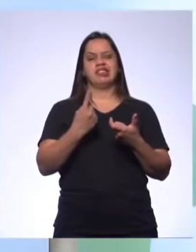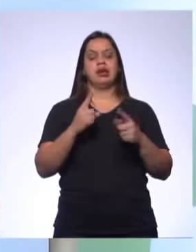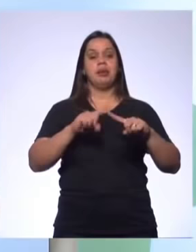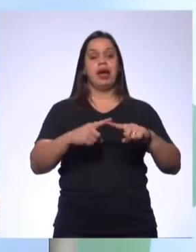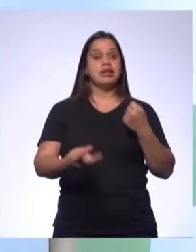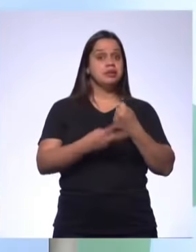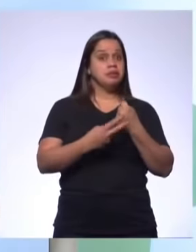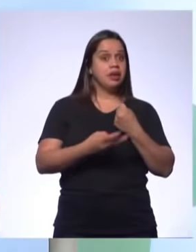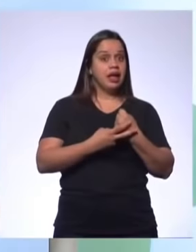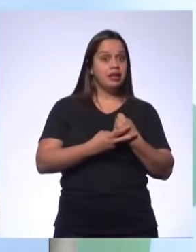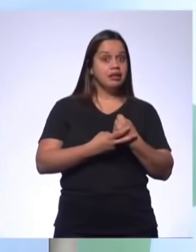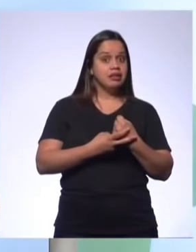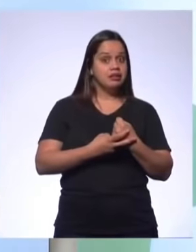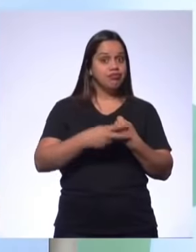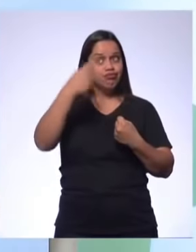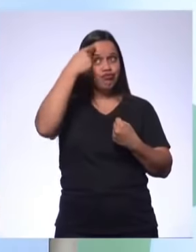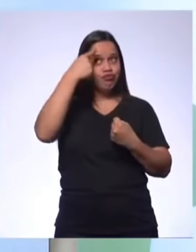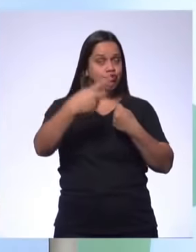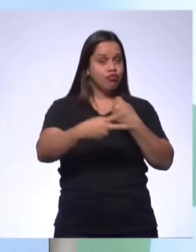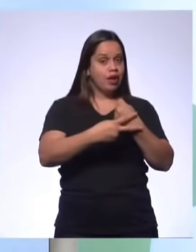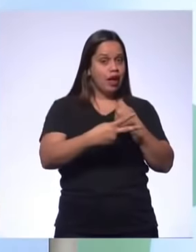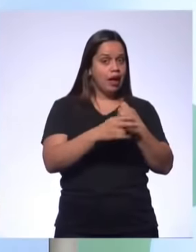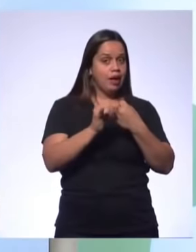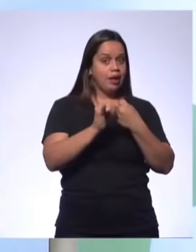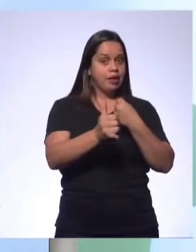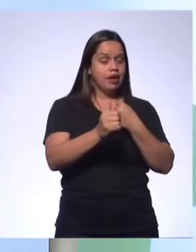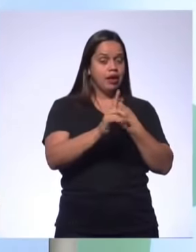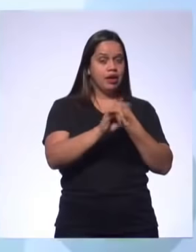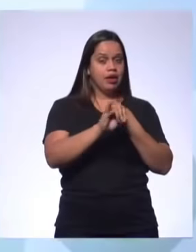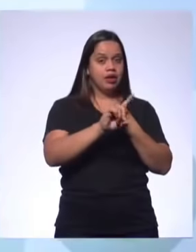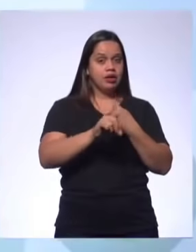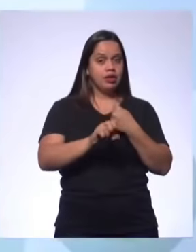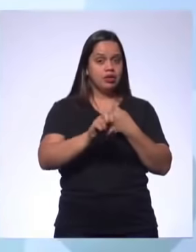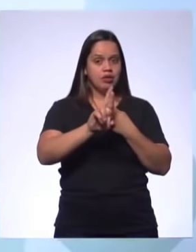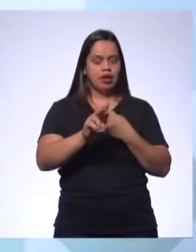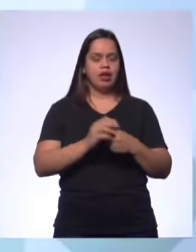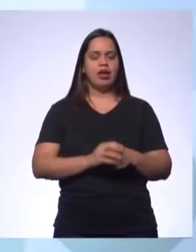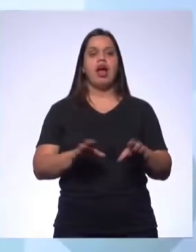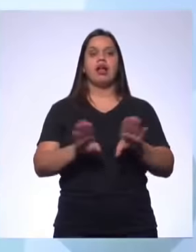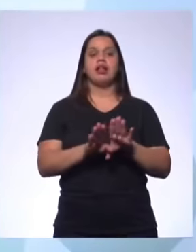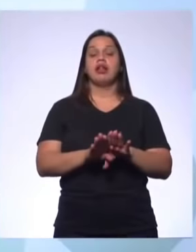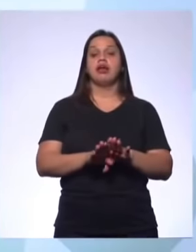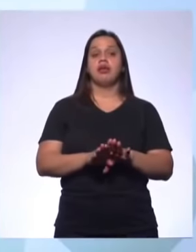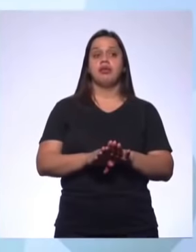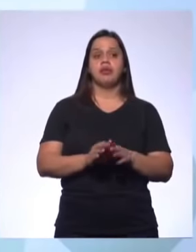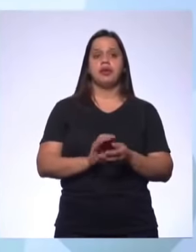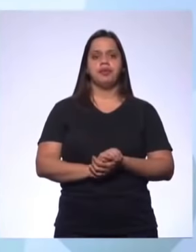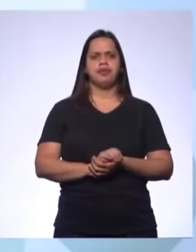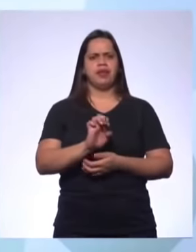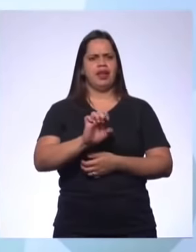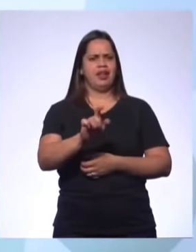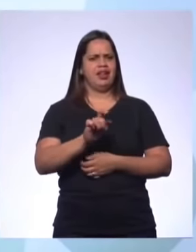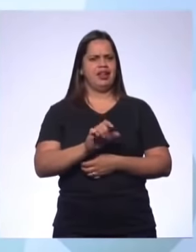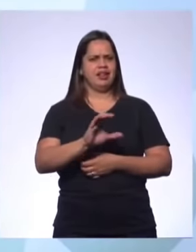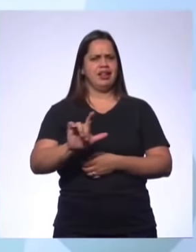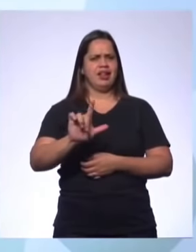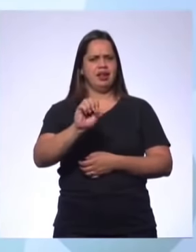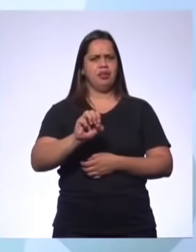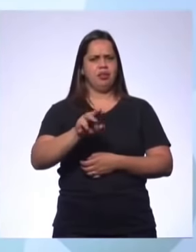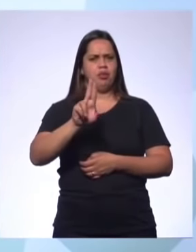de dizer. O Egi verbos de sende. exclamou. Muito bem. Voou, exclamou. Voou não, gente.